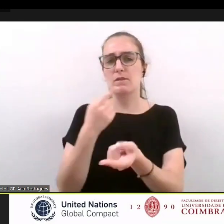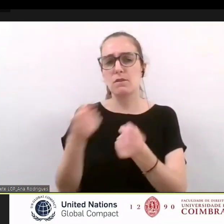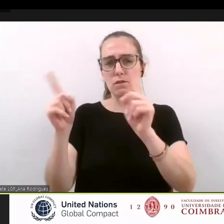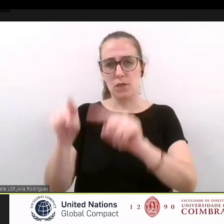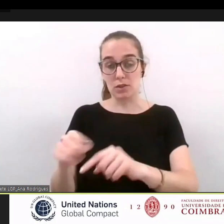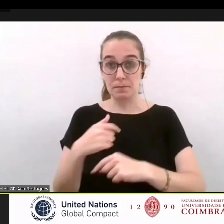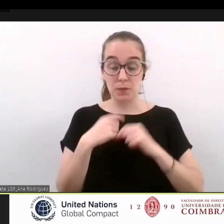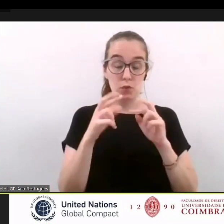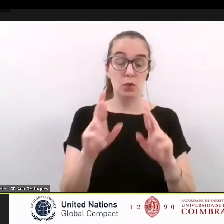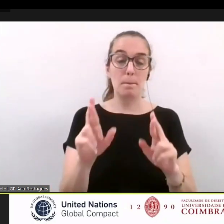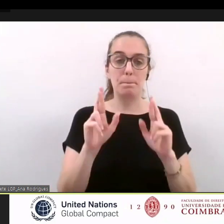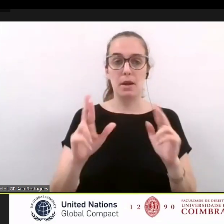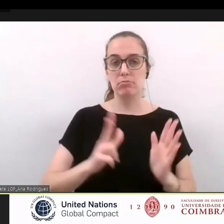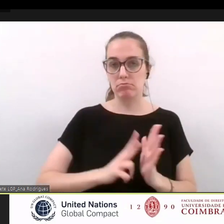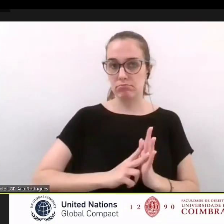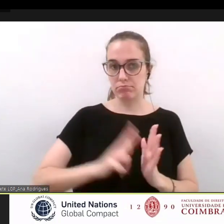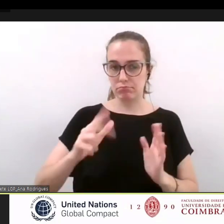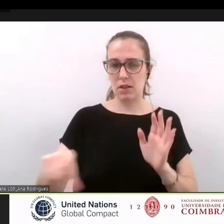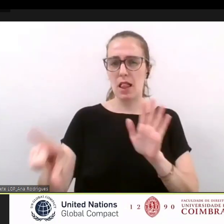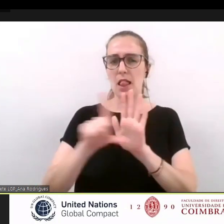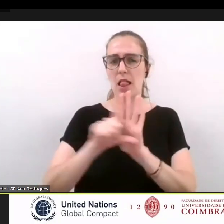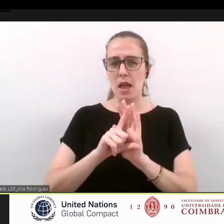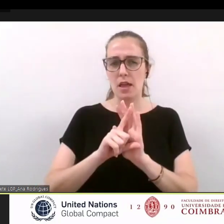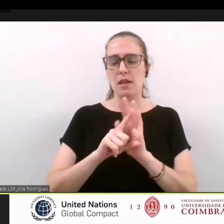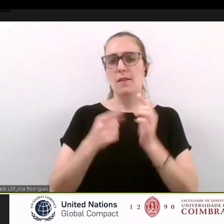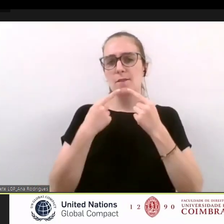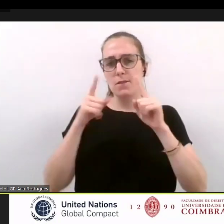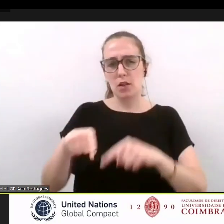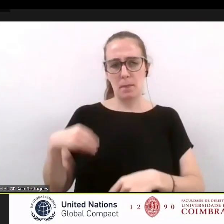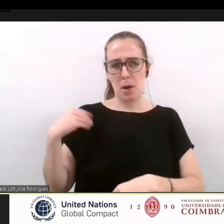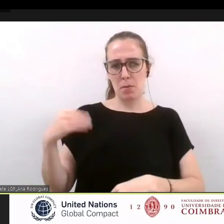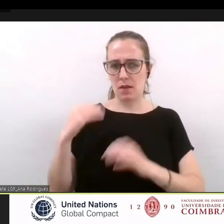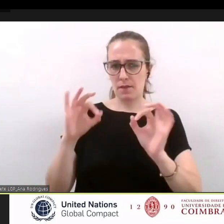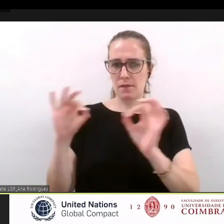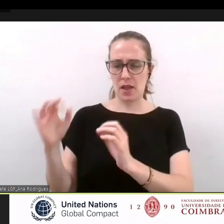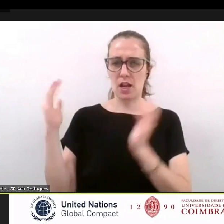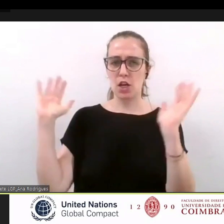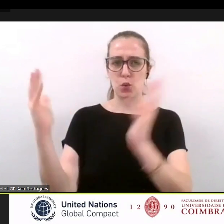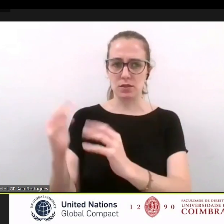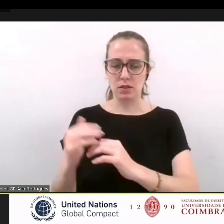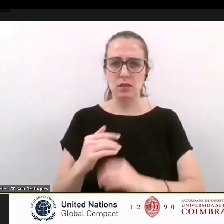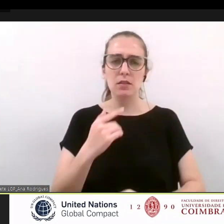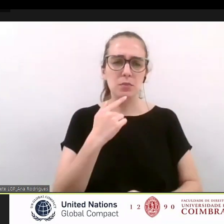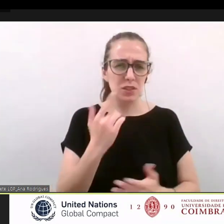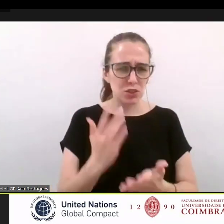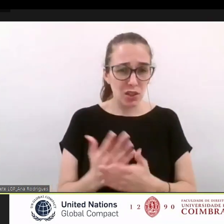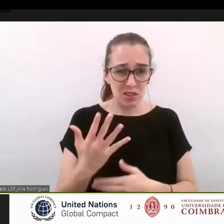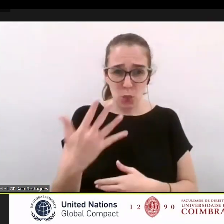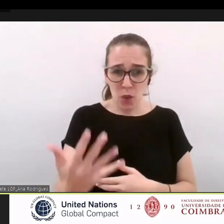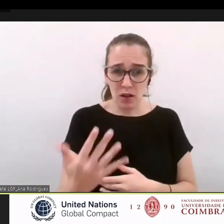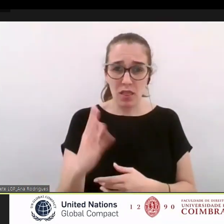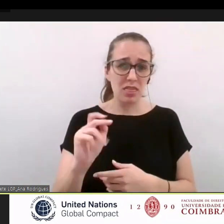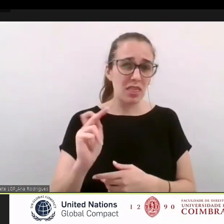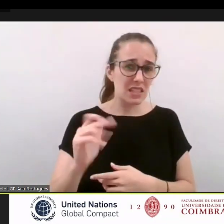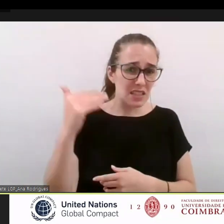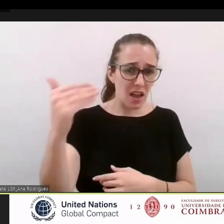ser aprovada a Lei Europeia da Restauração da Natureza. Essa restauração não se vai fazer sentir num prazo de 5, 10 anos. Essa